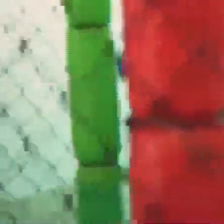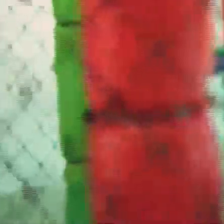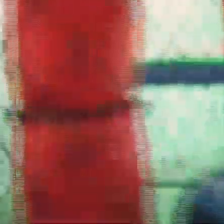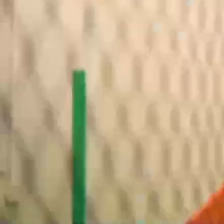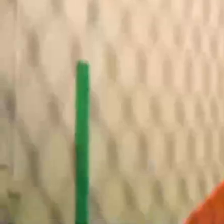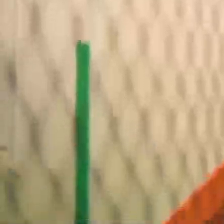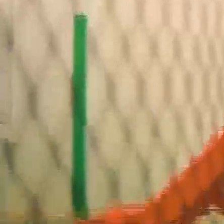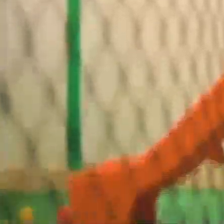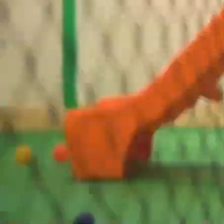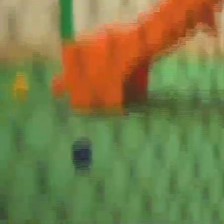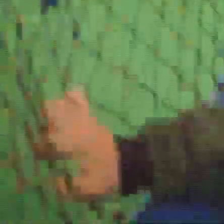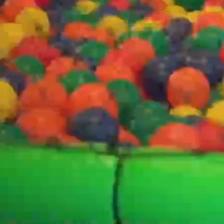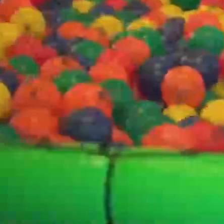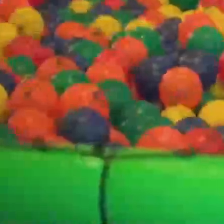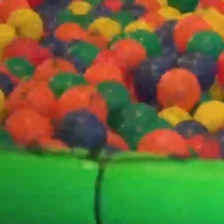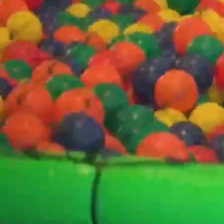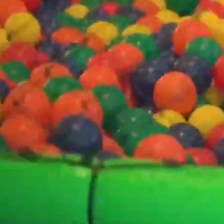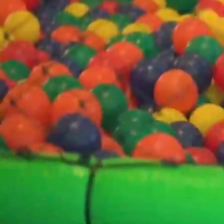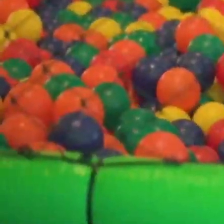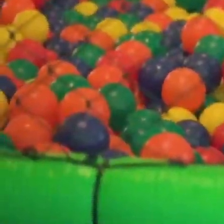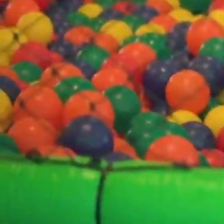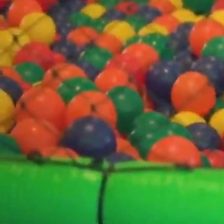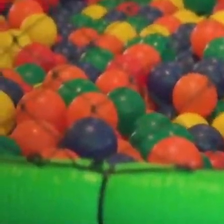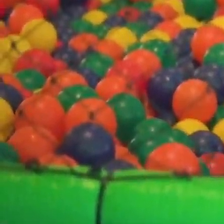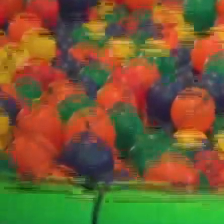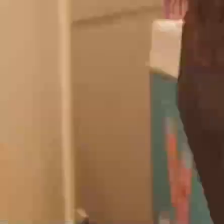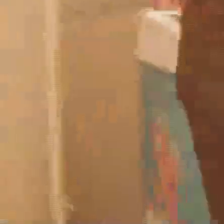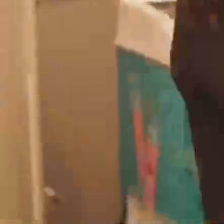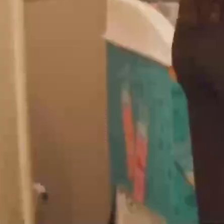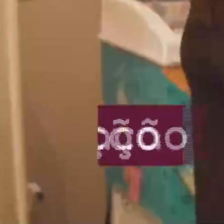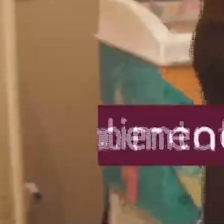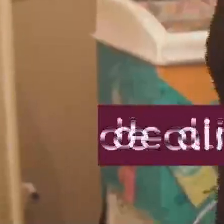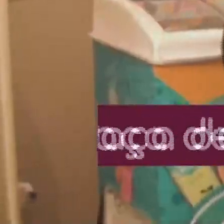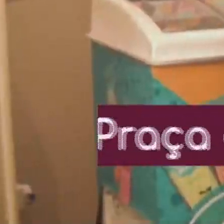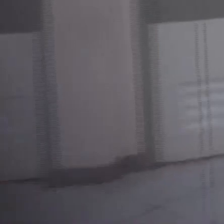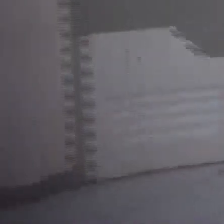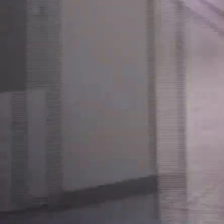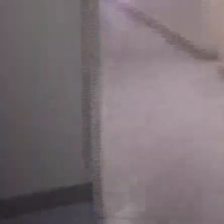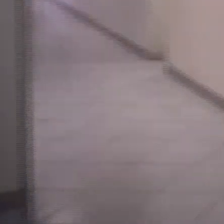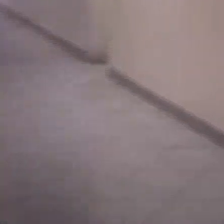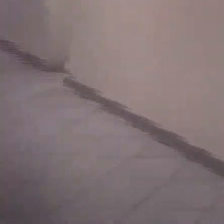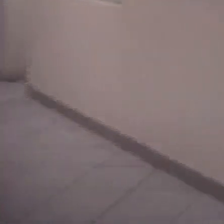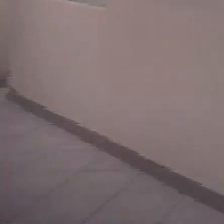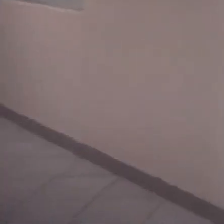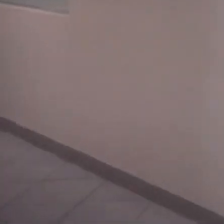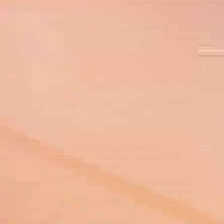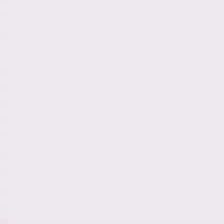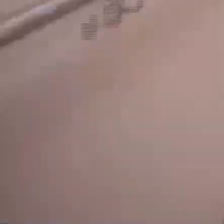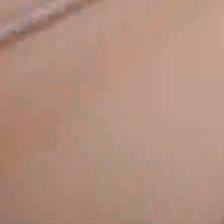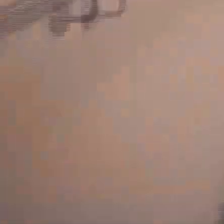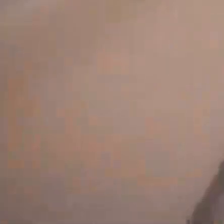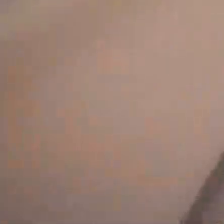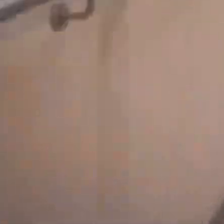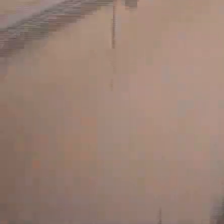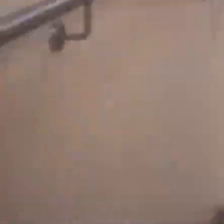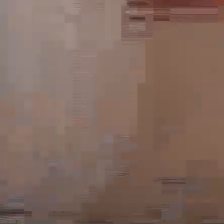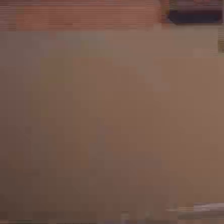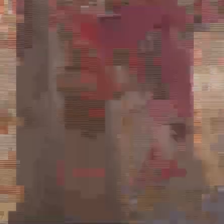continuou sendo o centro. Cresceu com outros empreendimentos, ao contrário de muitas outras